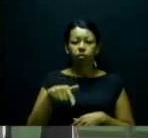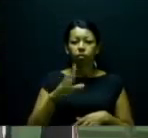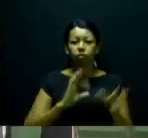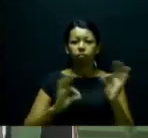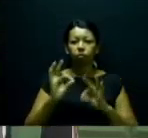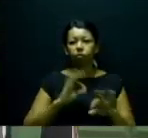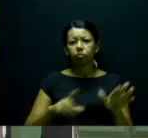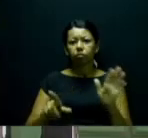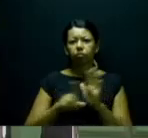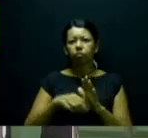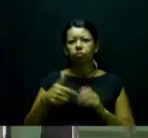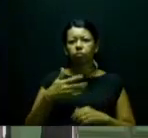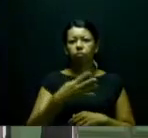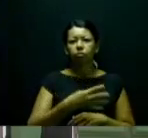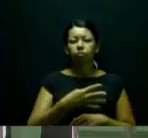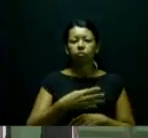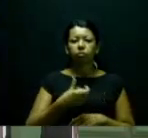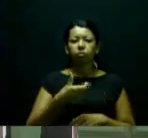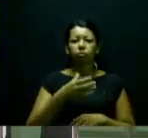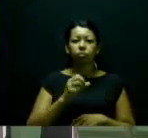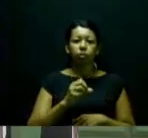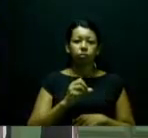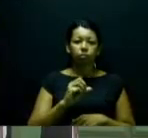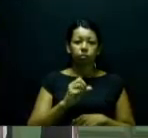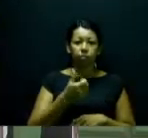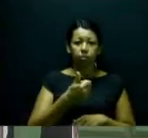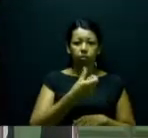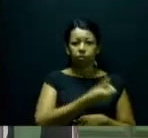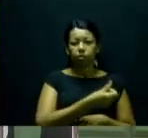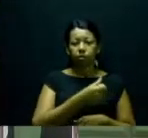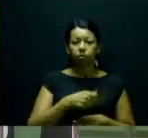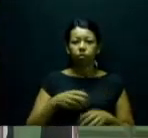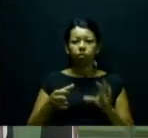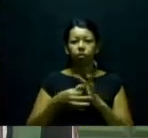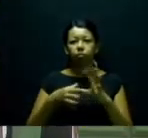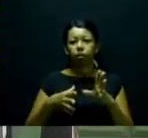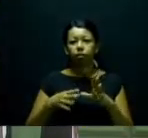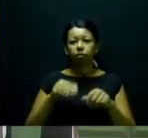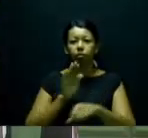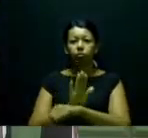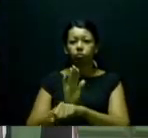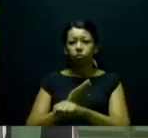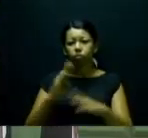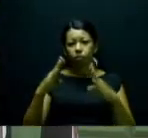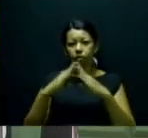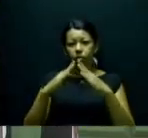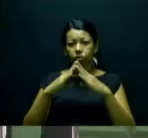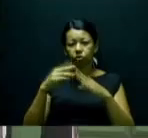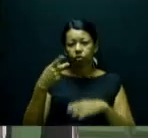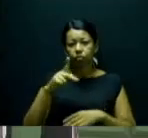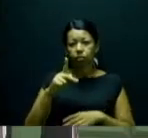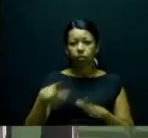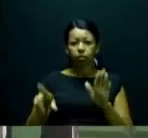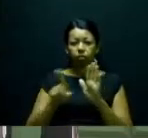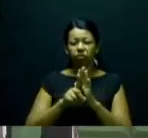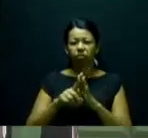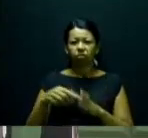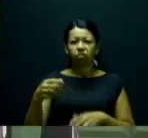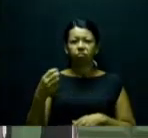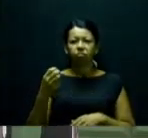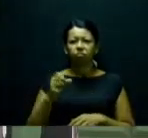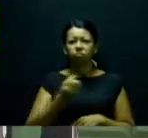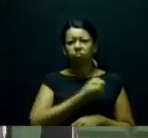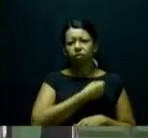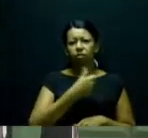número 14/2016, que autoriza o Poder Executivo a prorrogar o Bolsa Moradia, instituído pela Lei número 3.301, de